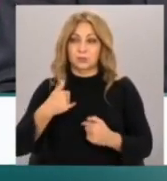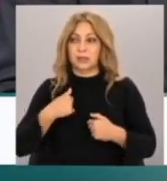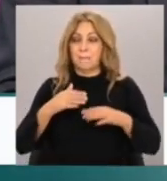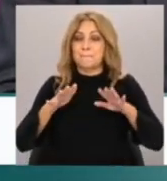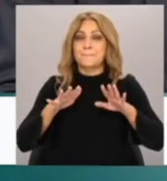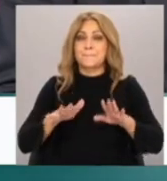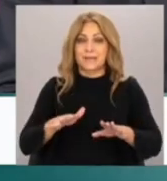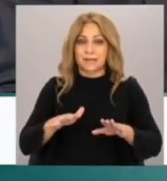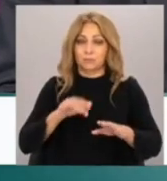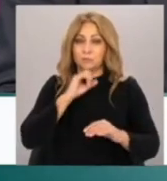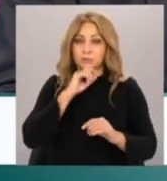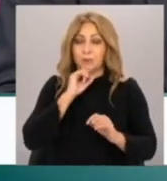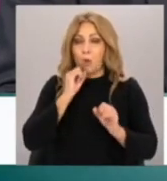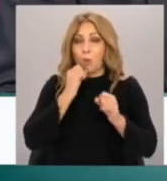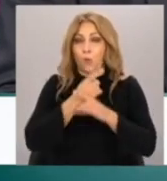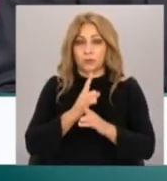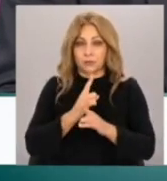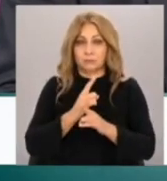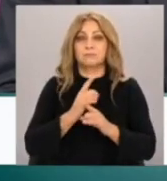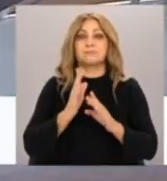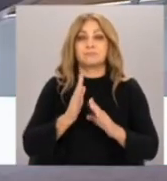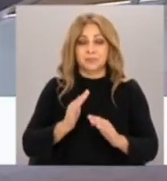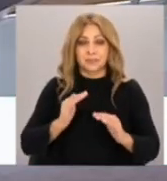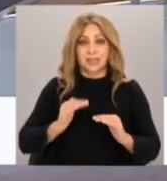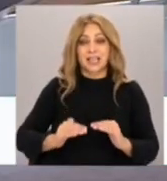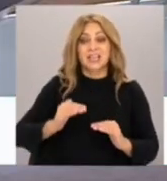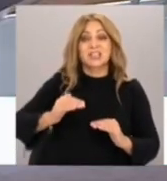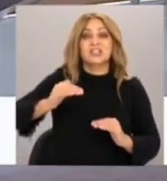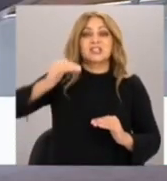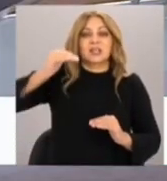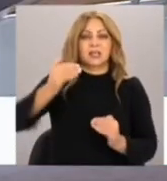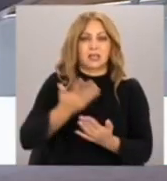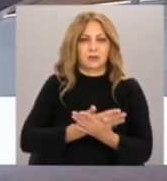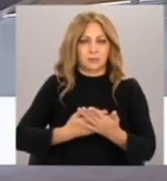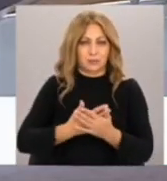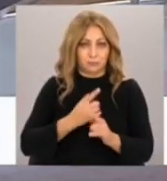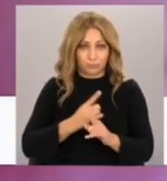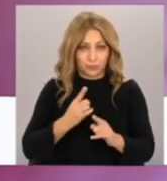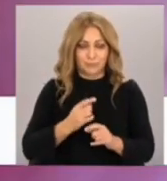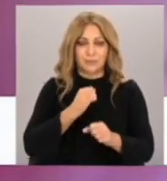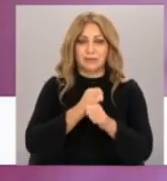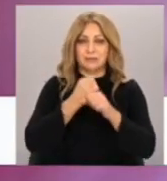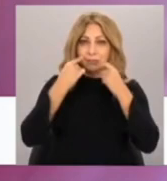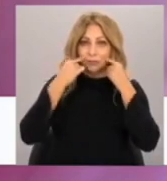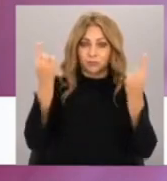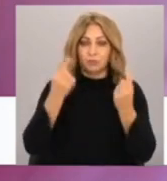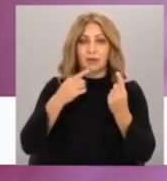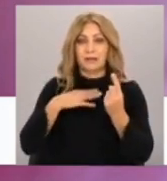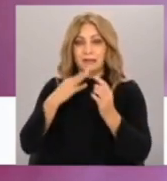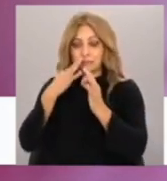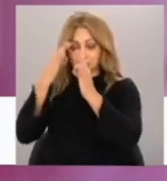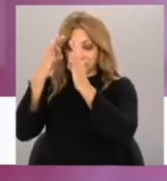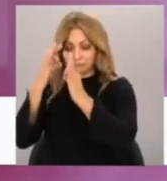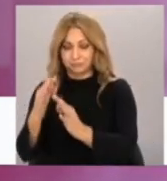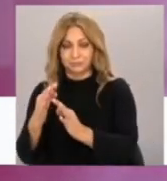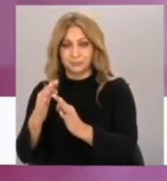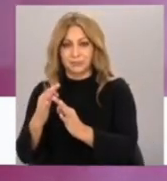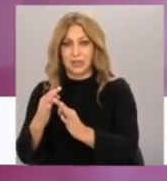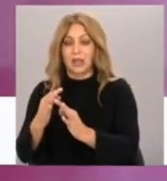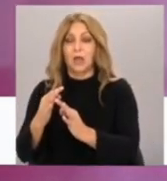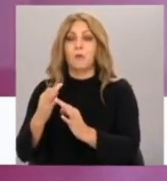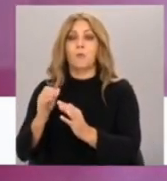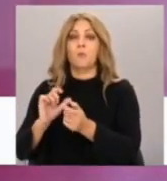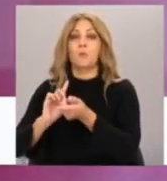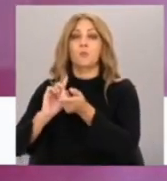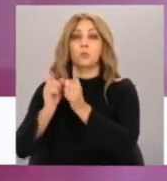não permite tomar outra opção que não seja crescer que o porquê Porque os serviços públicos pretende assegurar o combate às alterações